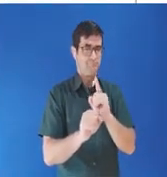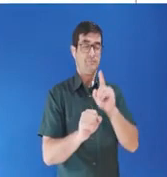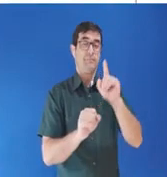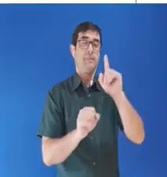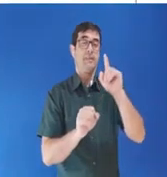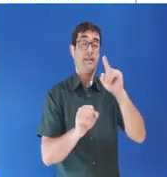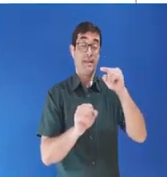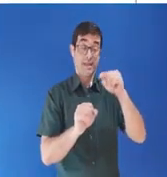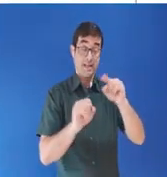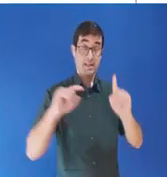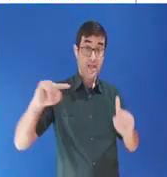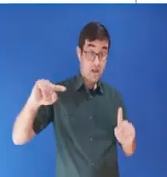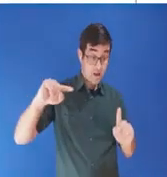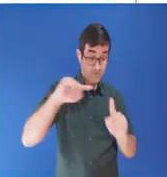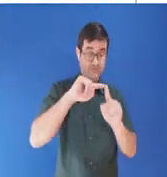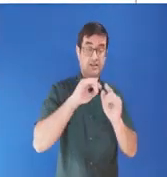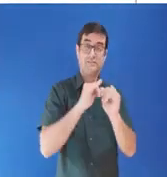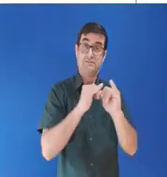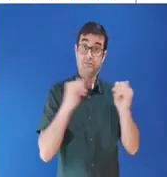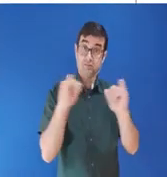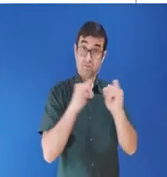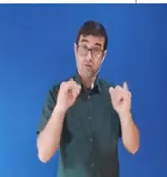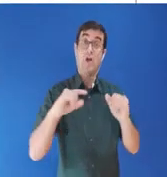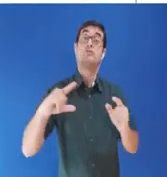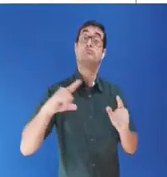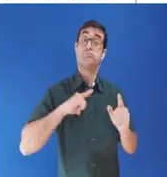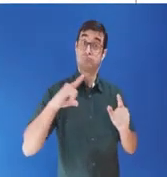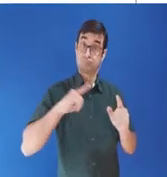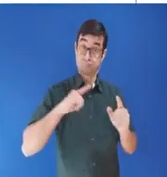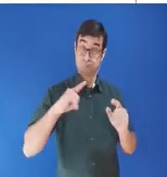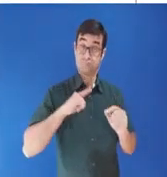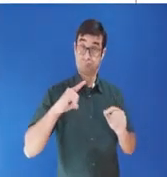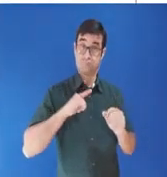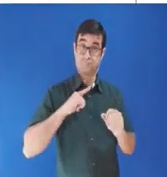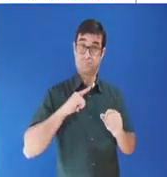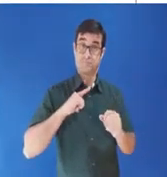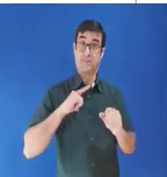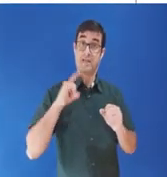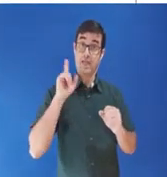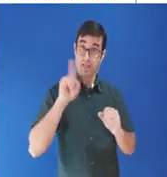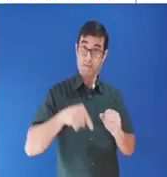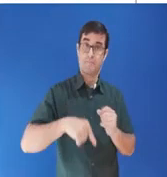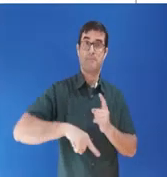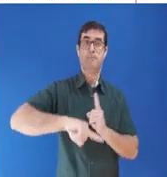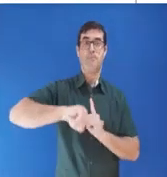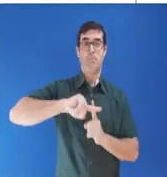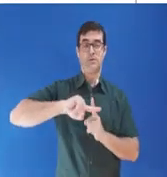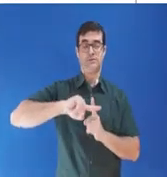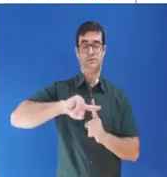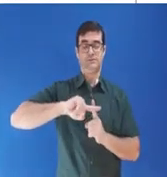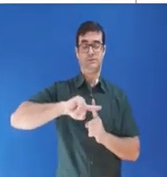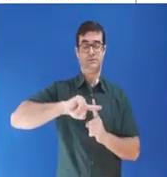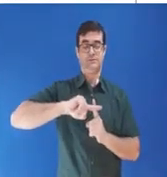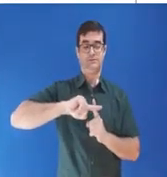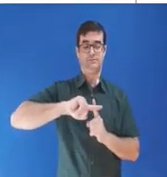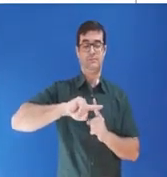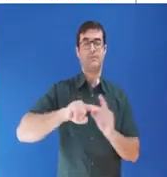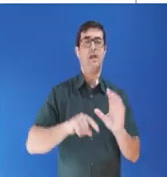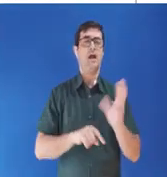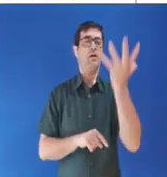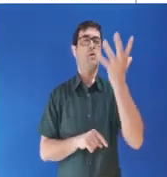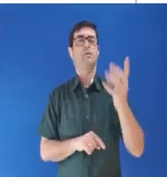tem uma grande afinidade eletrônica, né? A afinidade eletrônica dele é positiva. E aí o